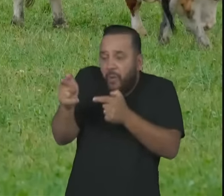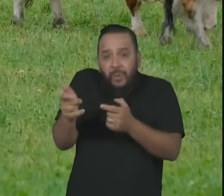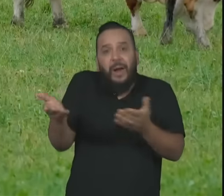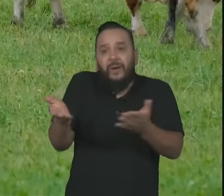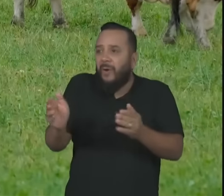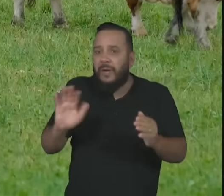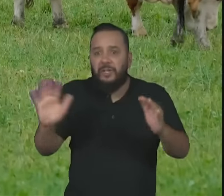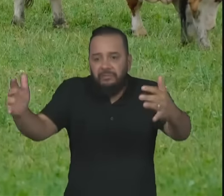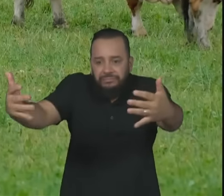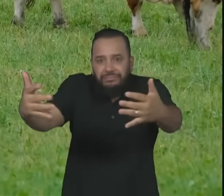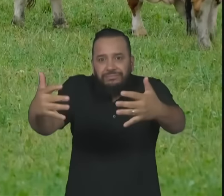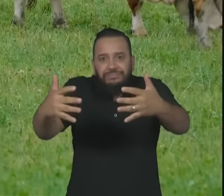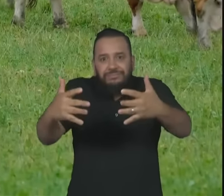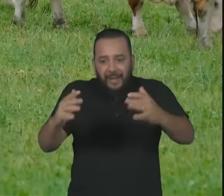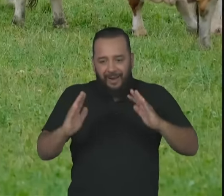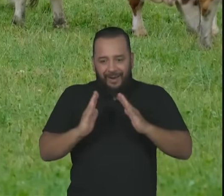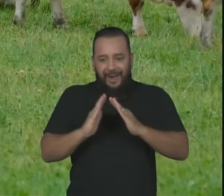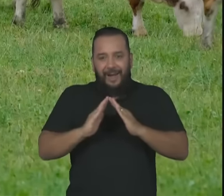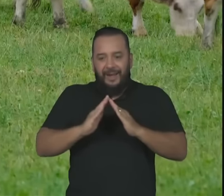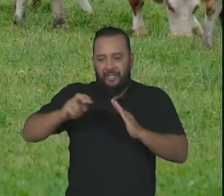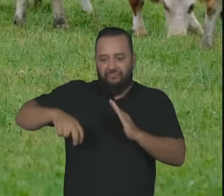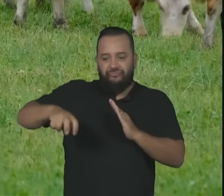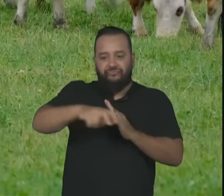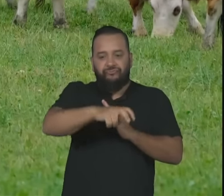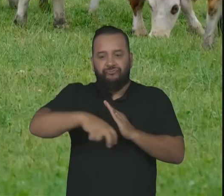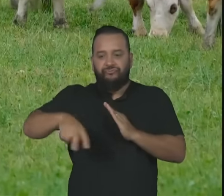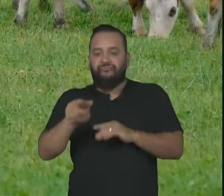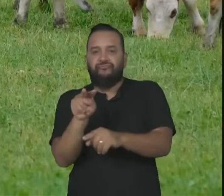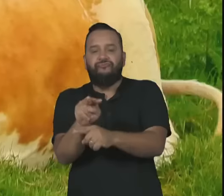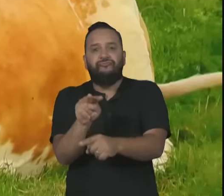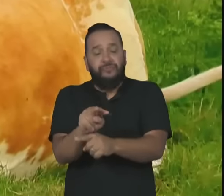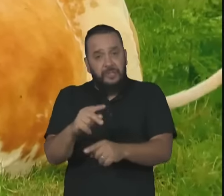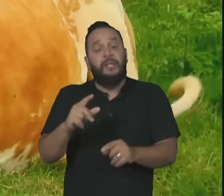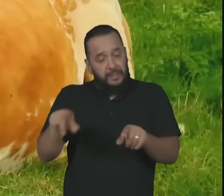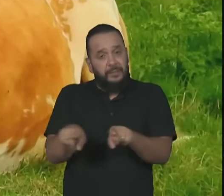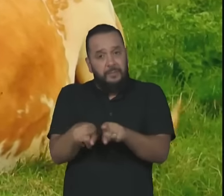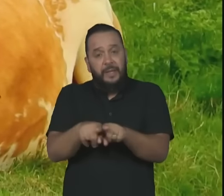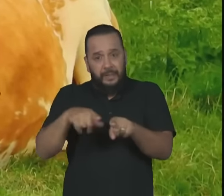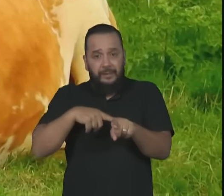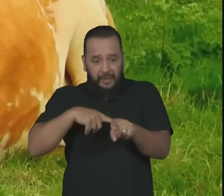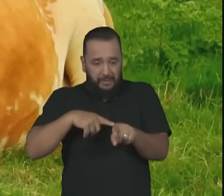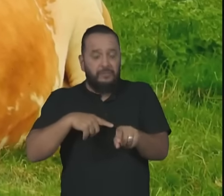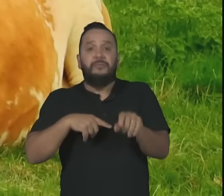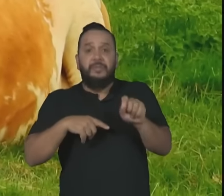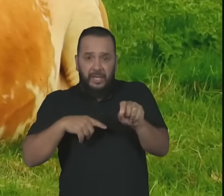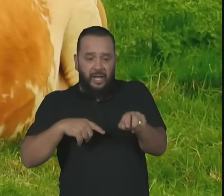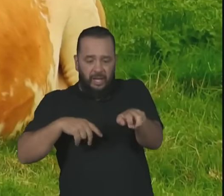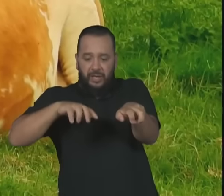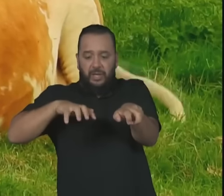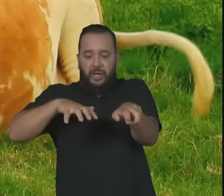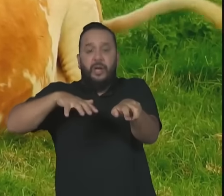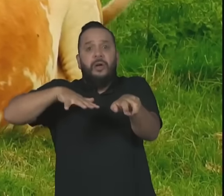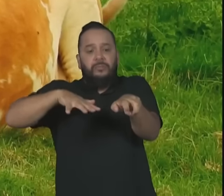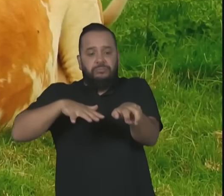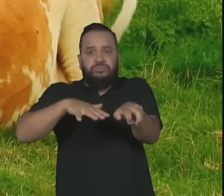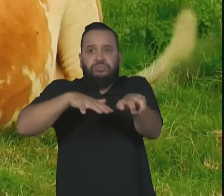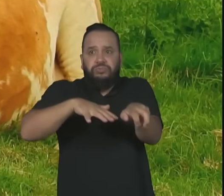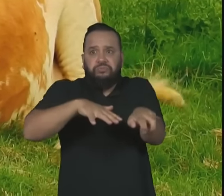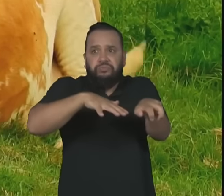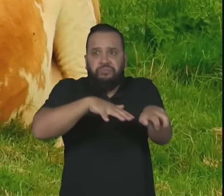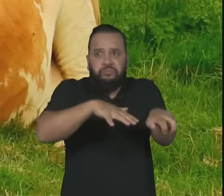tornou essencial como animal de tração e principalmente como base alimentar com o consumo do leite e da